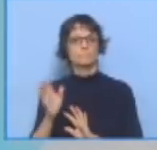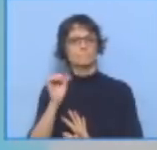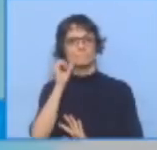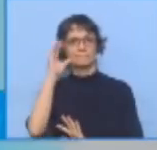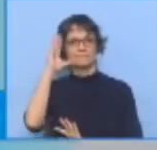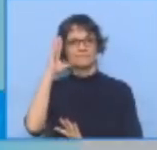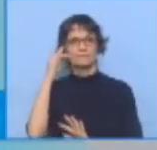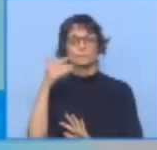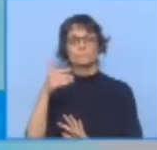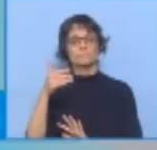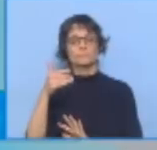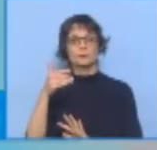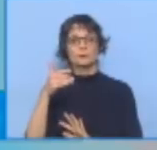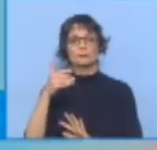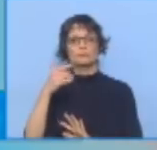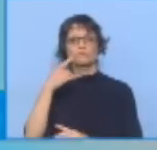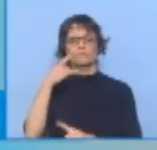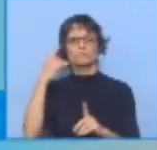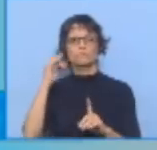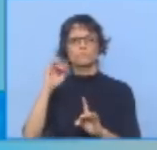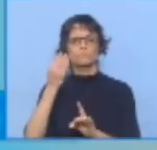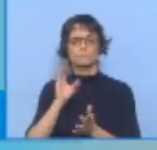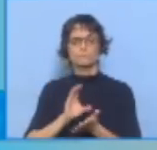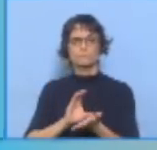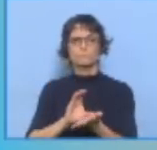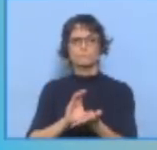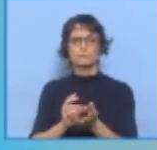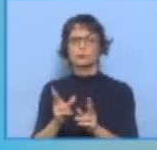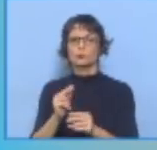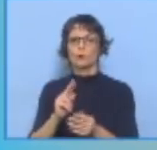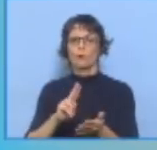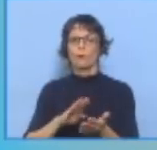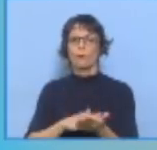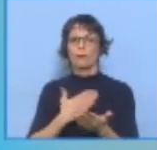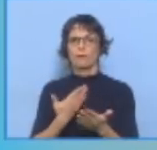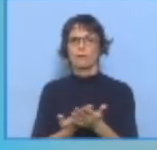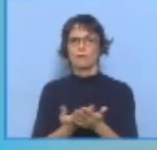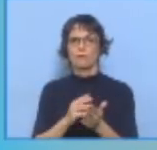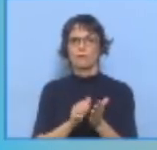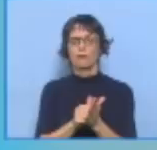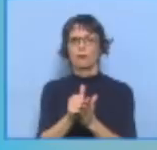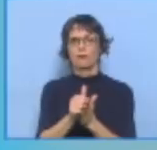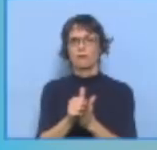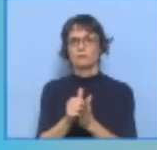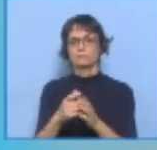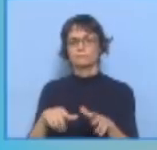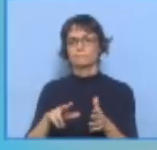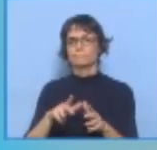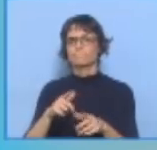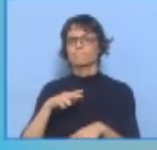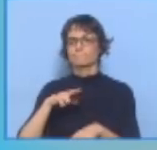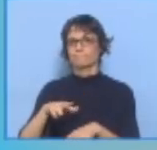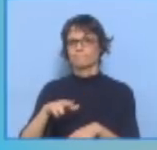Olá, muito boa tarde. É apresentado esta segunda-feira o primeiro volume da nova tradução da Bíblia em português. Os 4 Evangelhos e